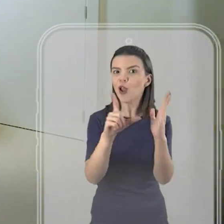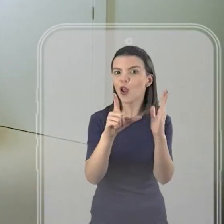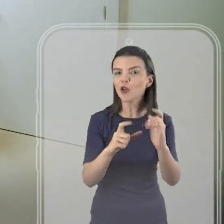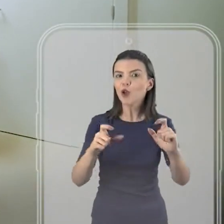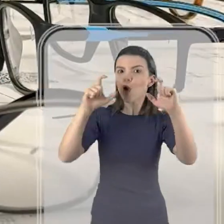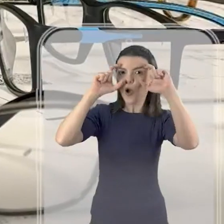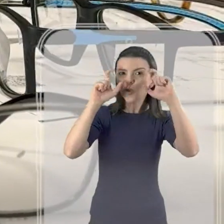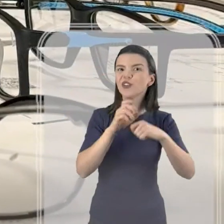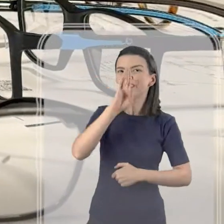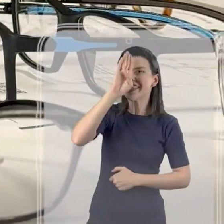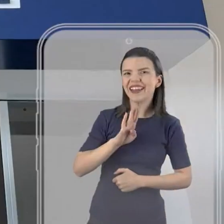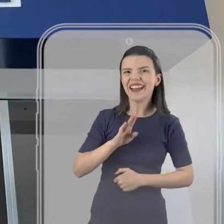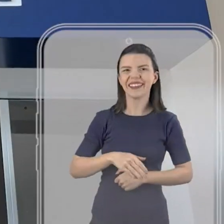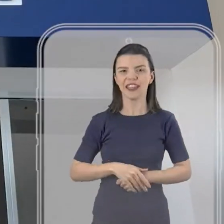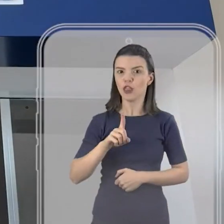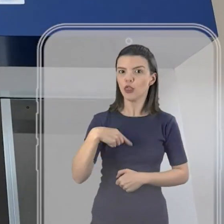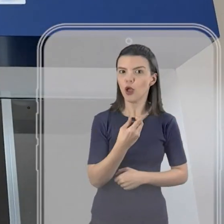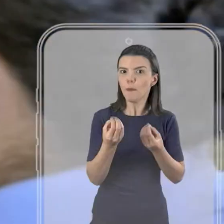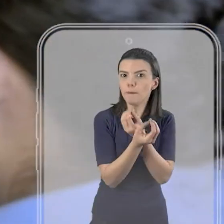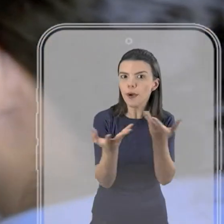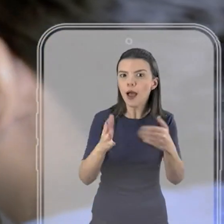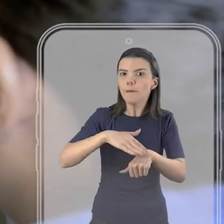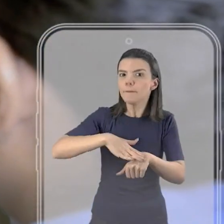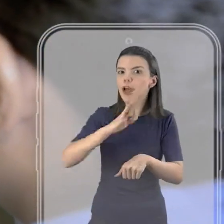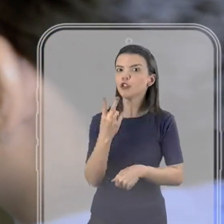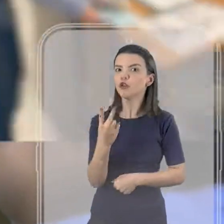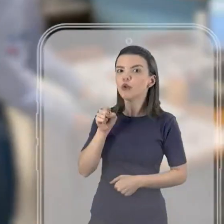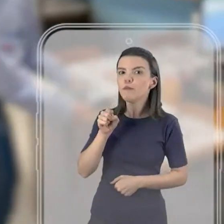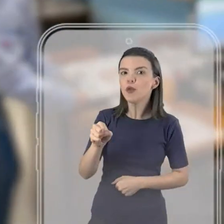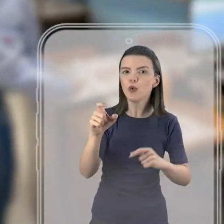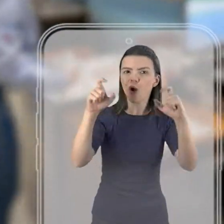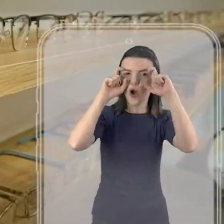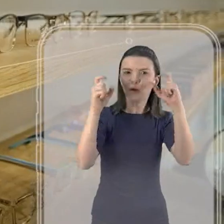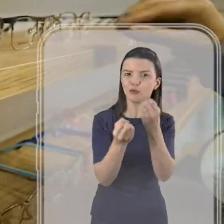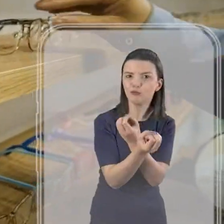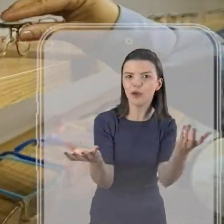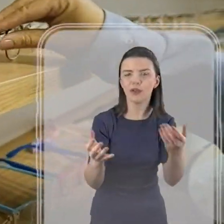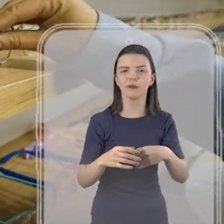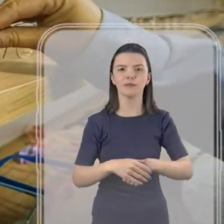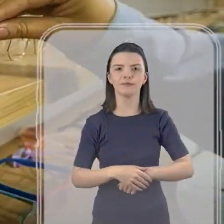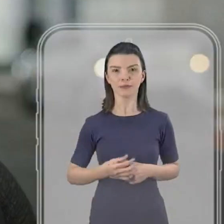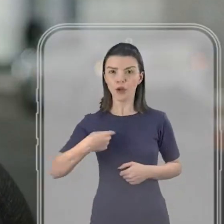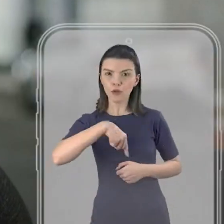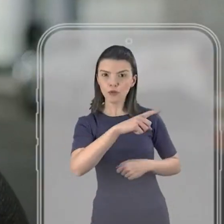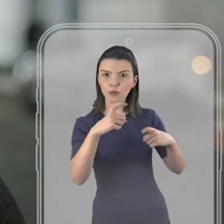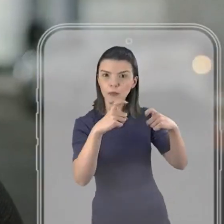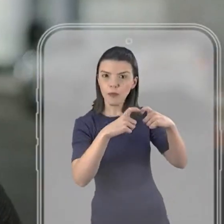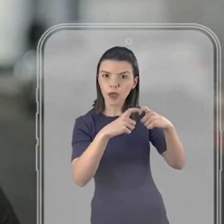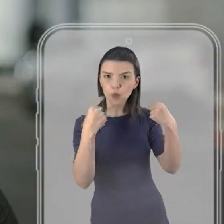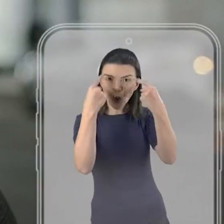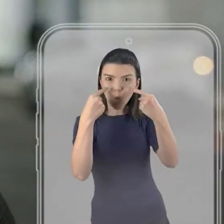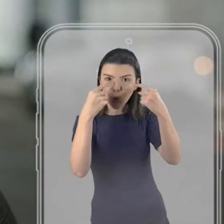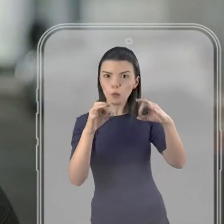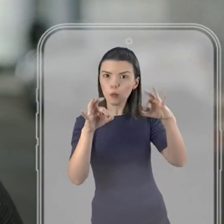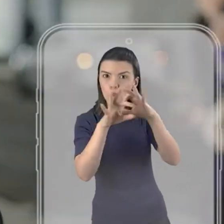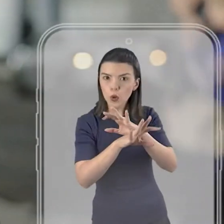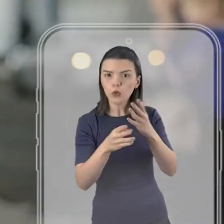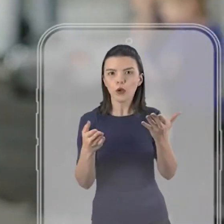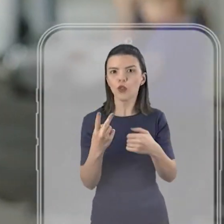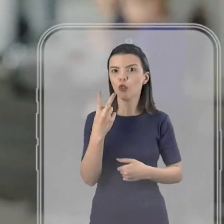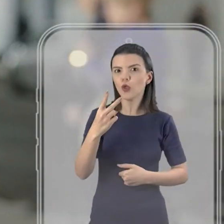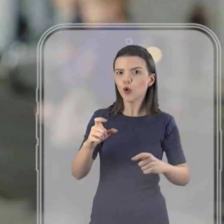Inauguramos, de forma inédita, uma ótica pública. Já distribuímos mais de 2 mil óculos. Agora eu fui no hospital, fui bem